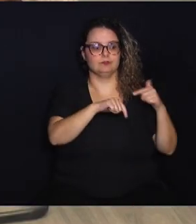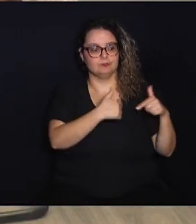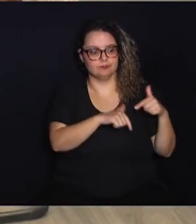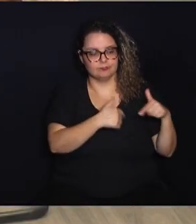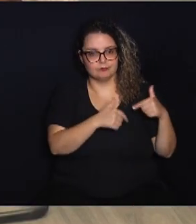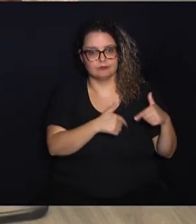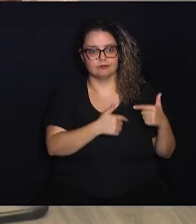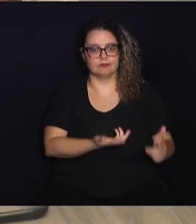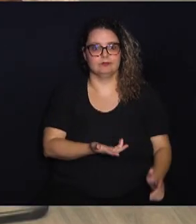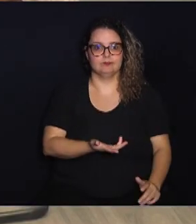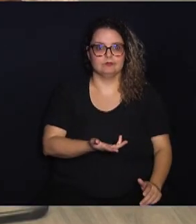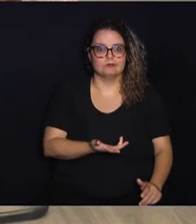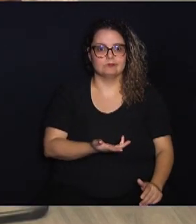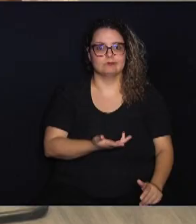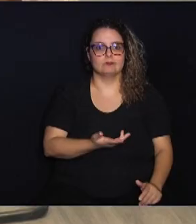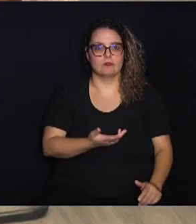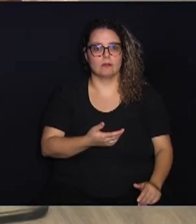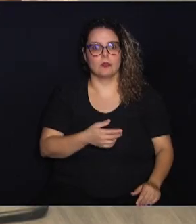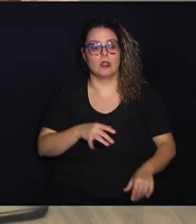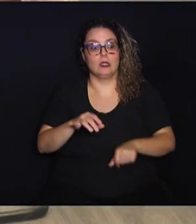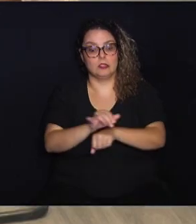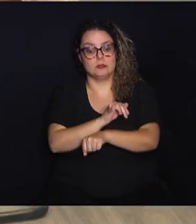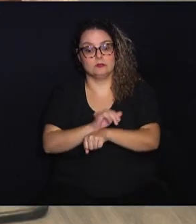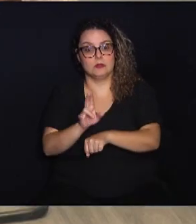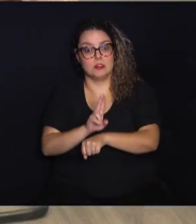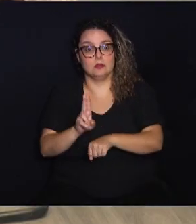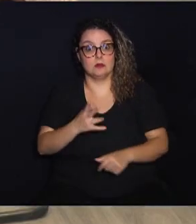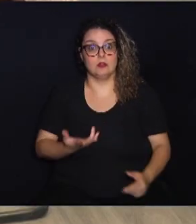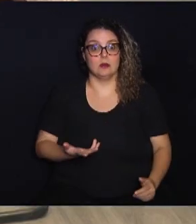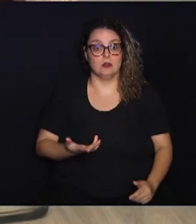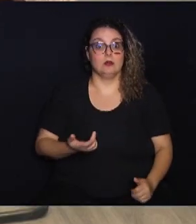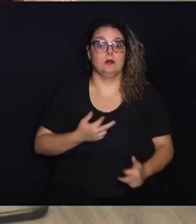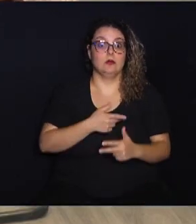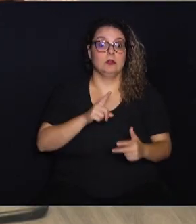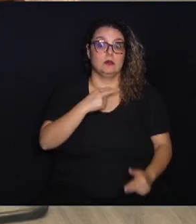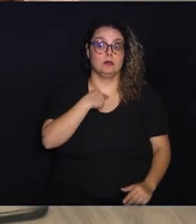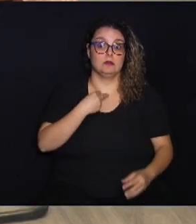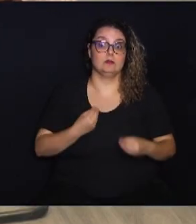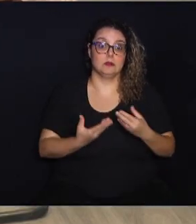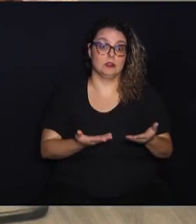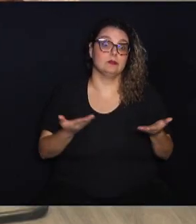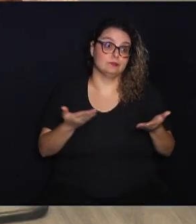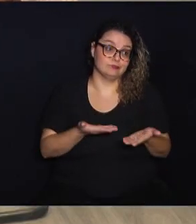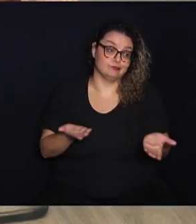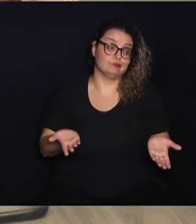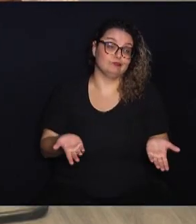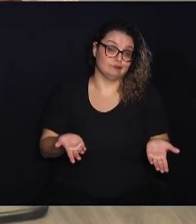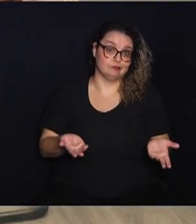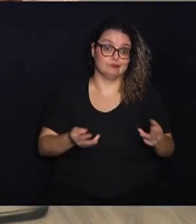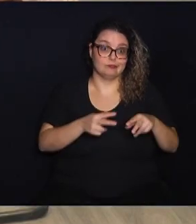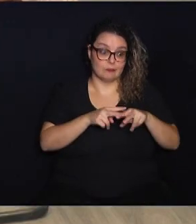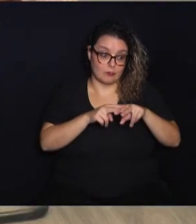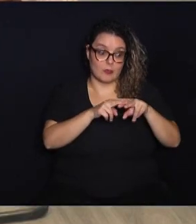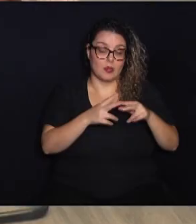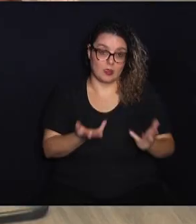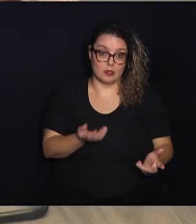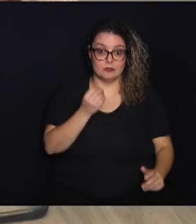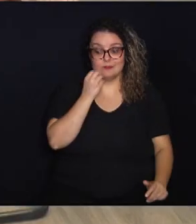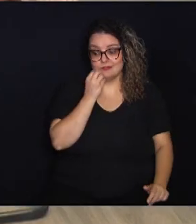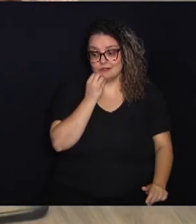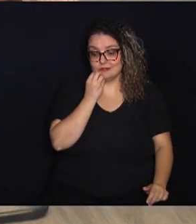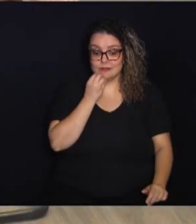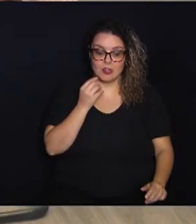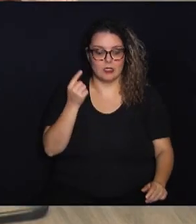poder retirar da criança algo que nem poderia ter sido dado, mas que agora foi revista a situação. Bom, entramos